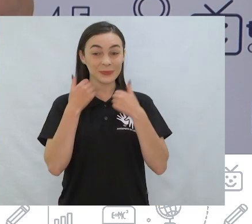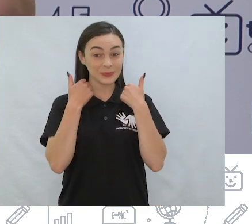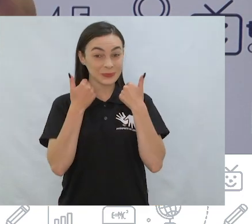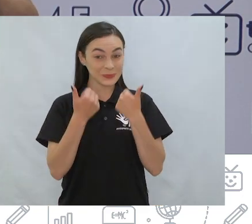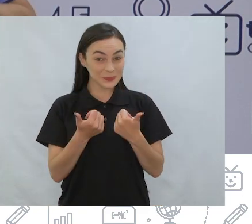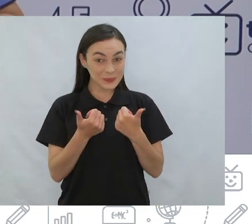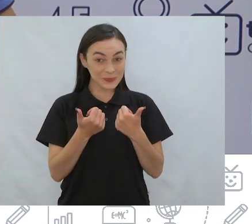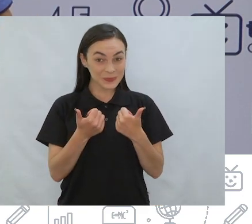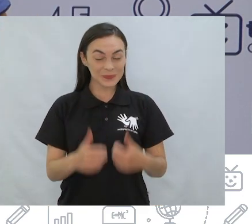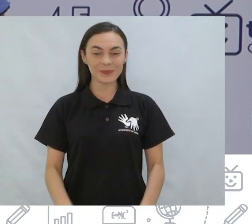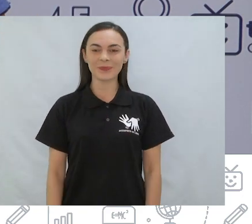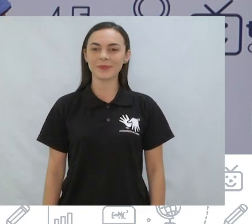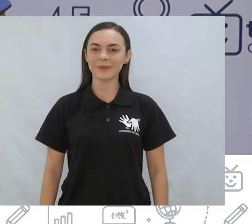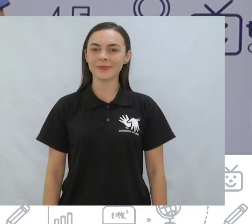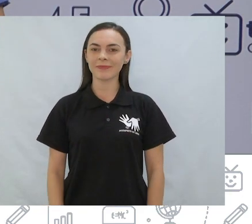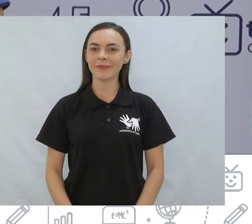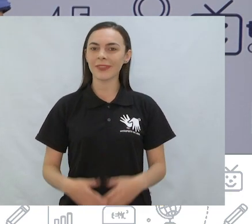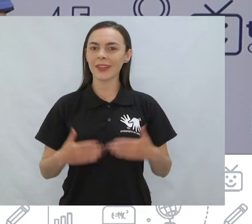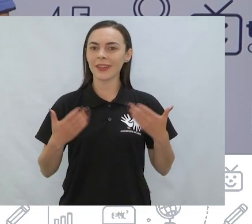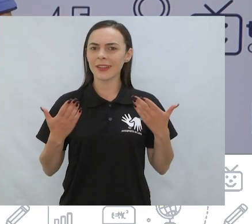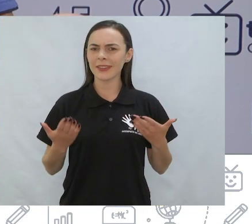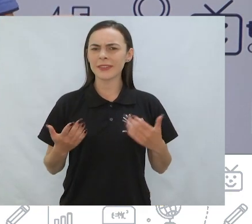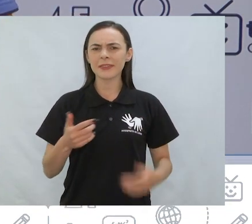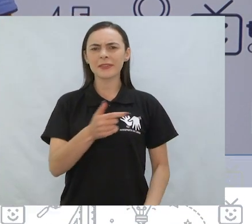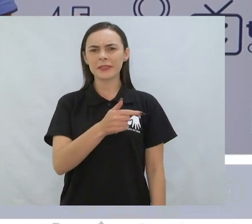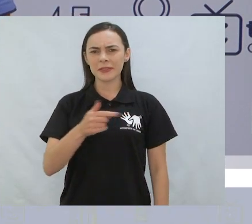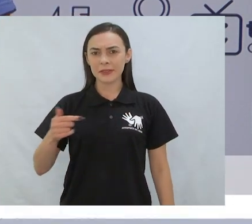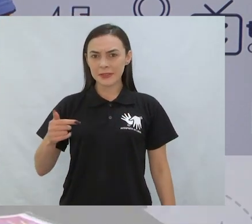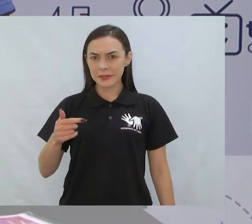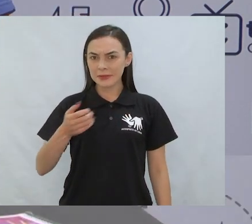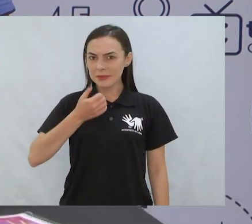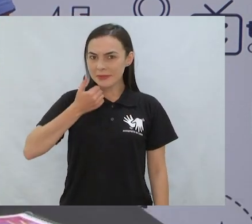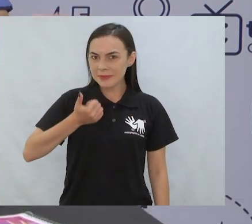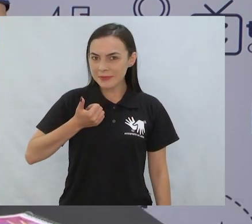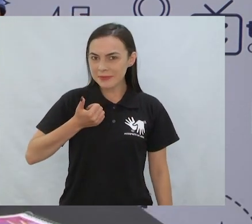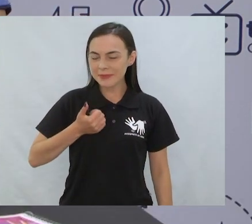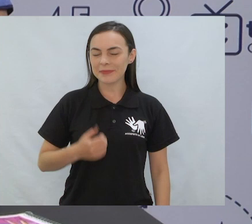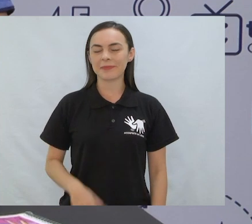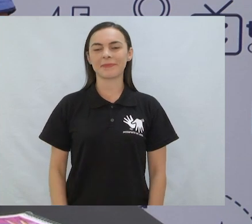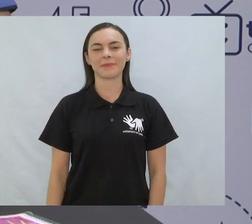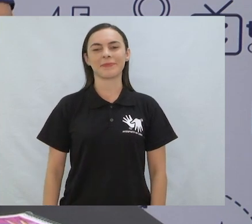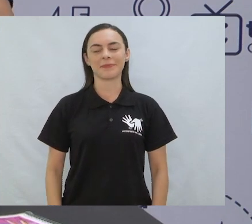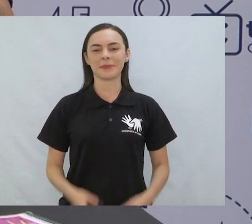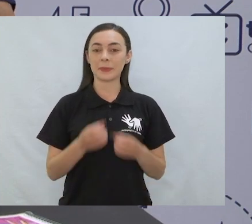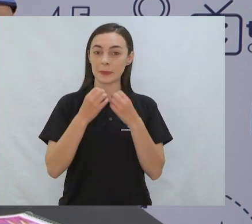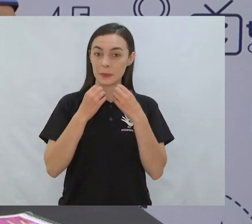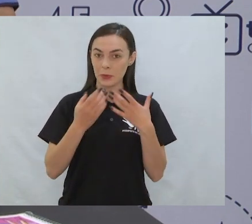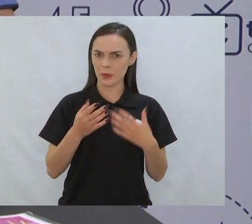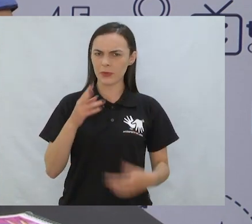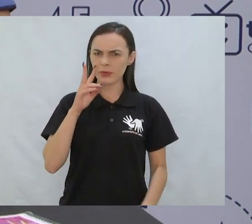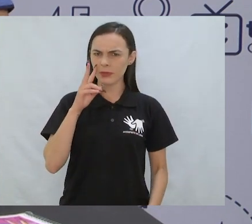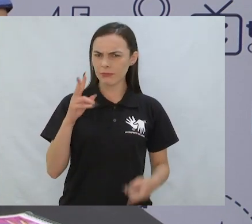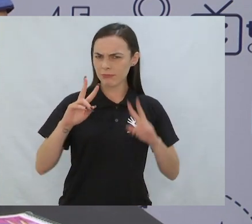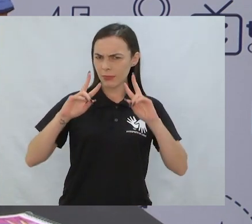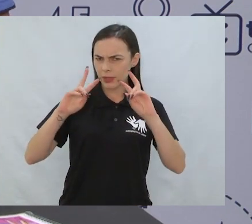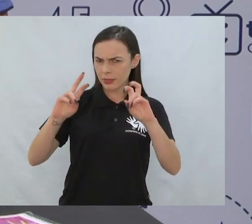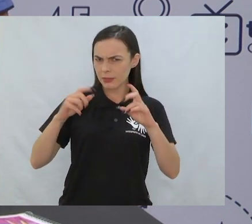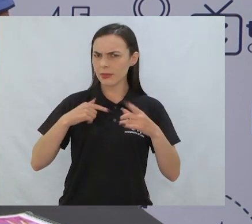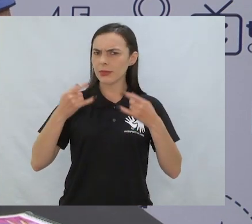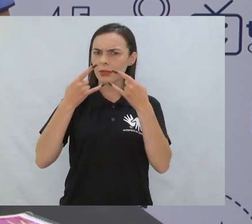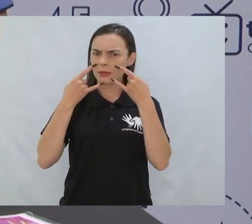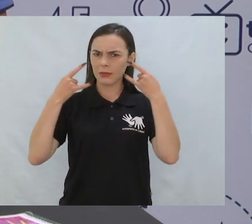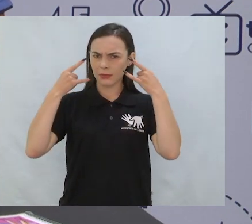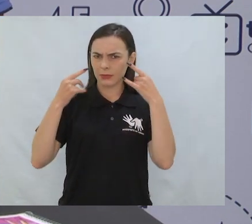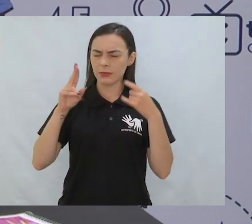estudantes! Tudo bem com vocês? Então, passaram bem a semana? Muito bem! Então, viram que eu entrei de